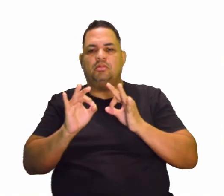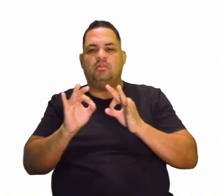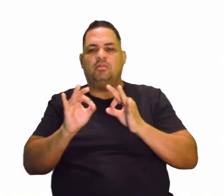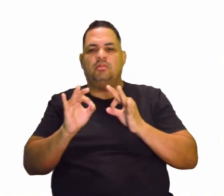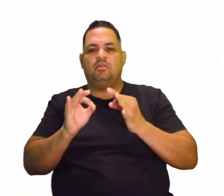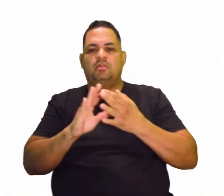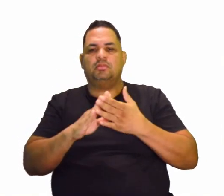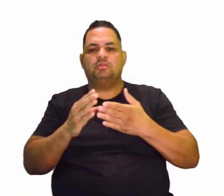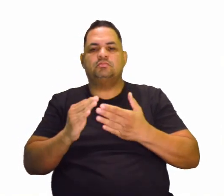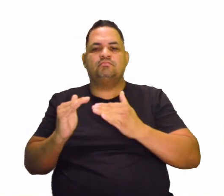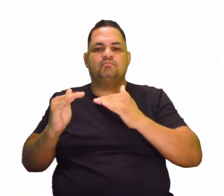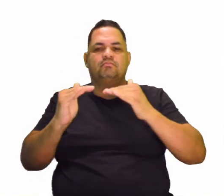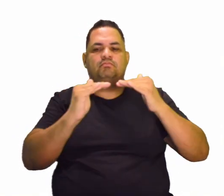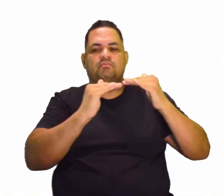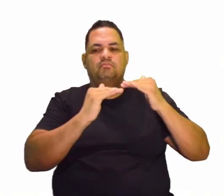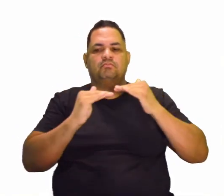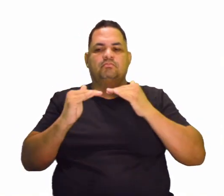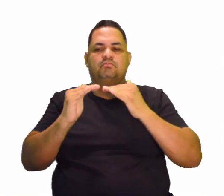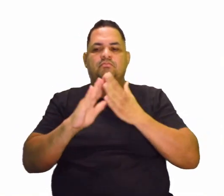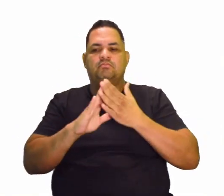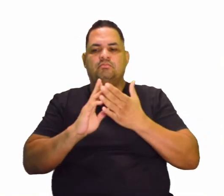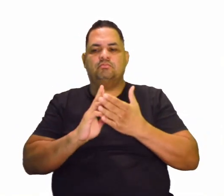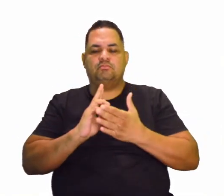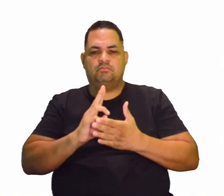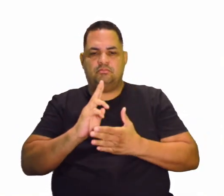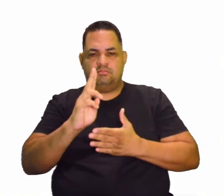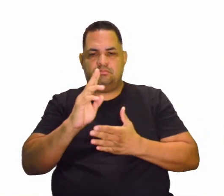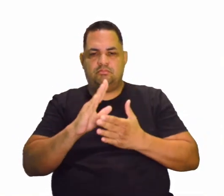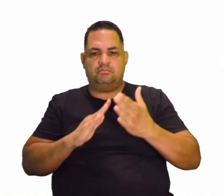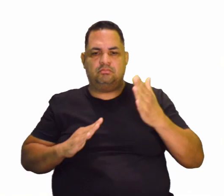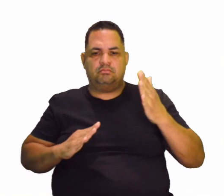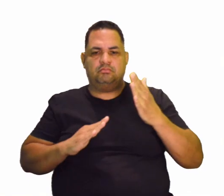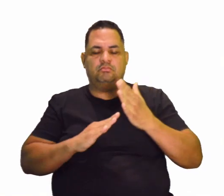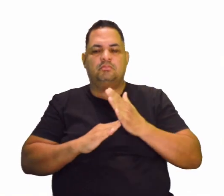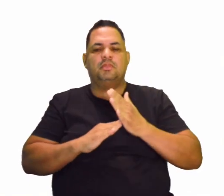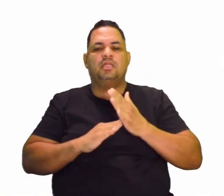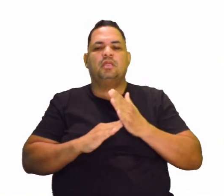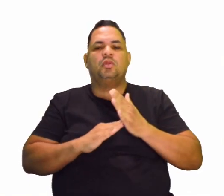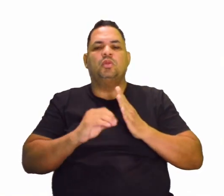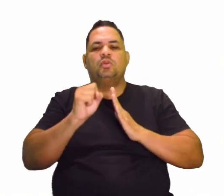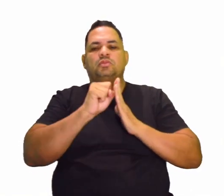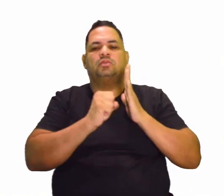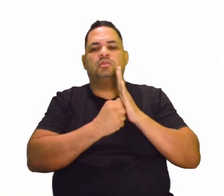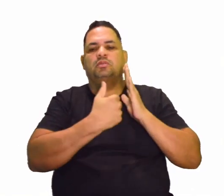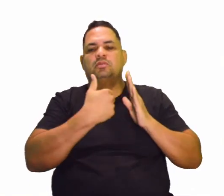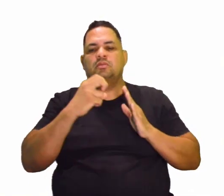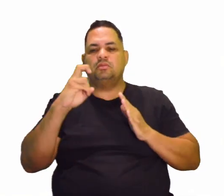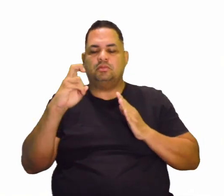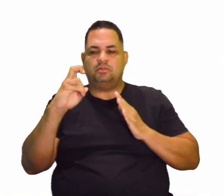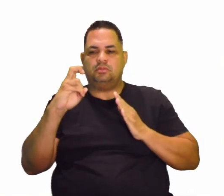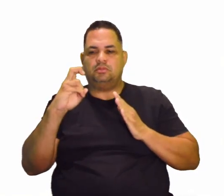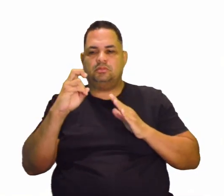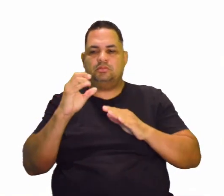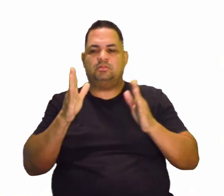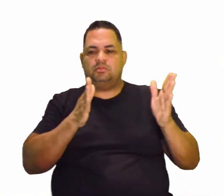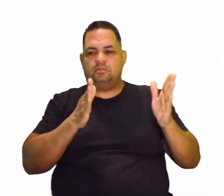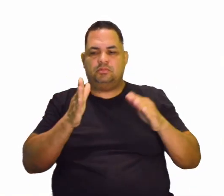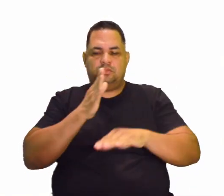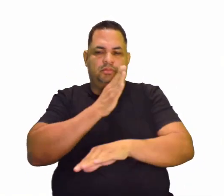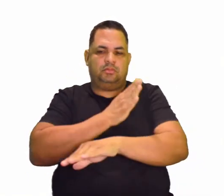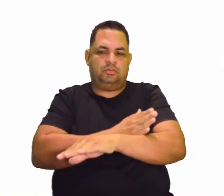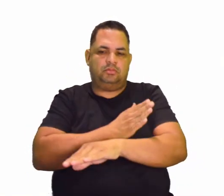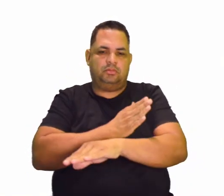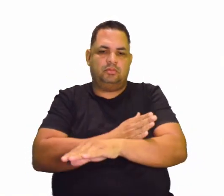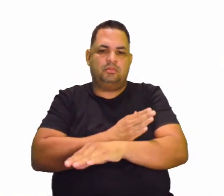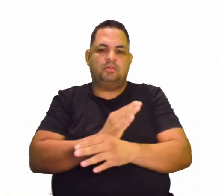esse padrão prevaleceu até o século XV, no período medieval. Muito bem, então,